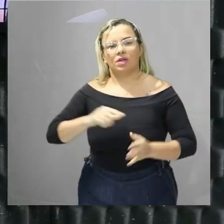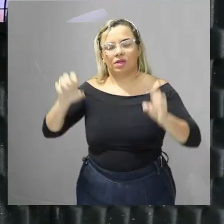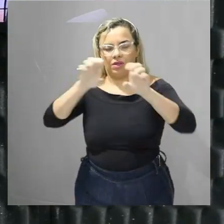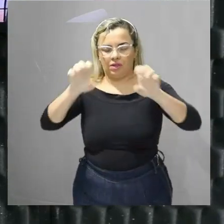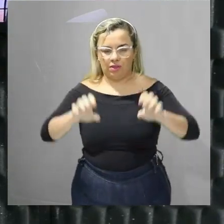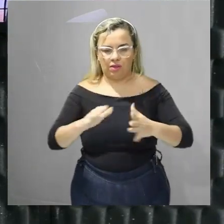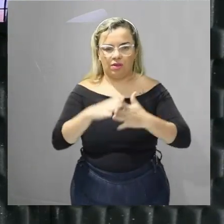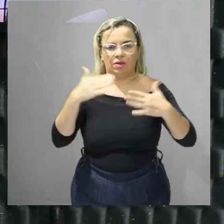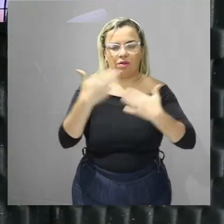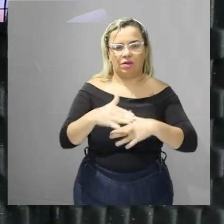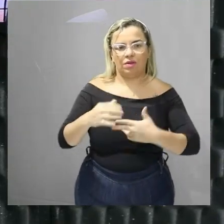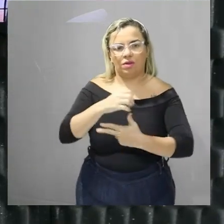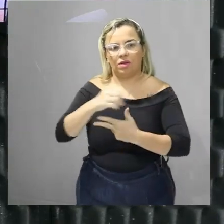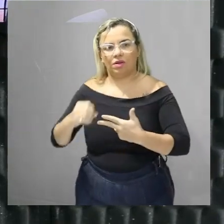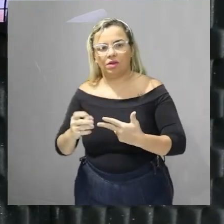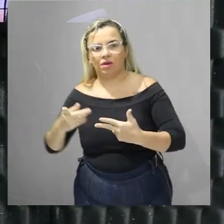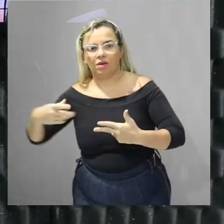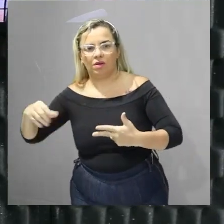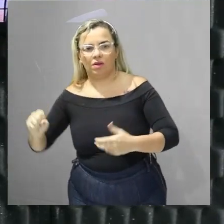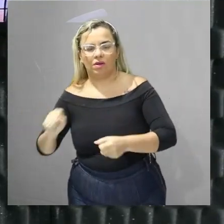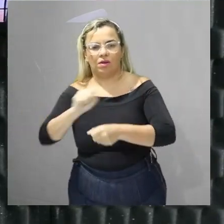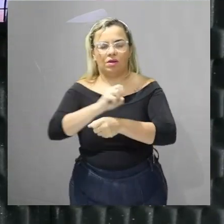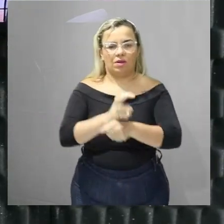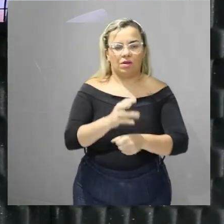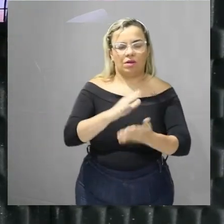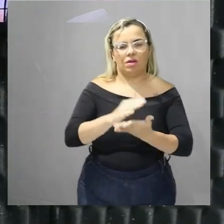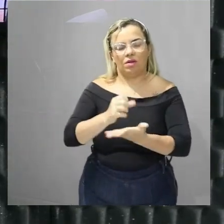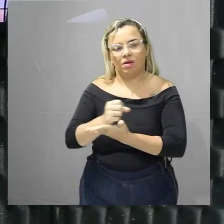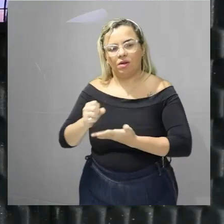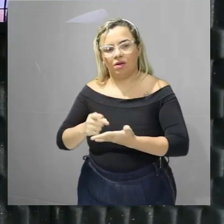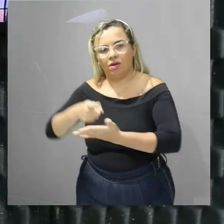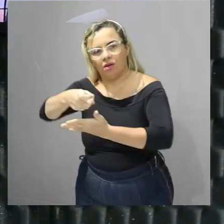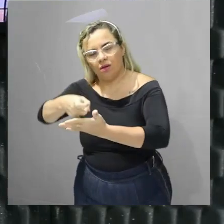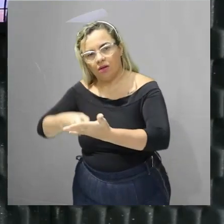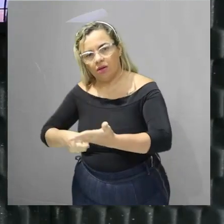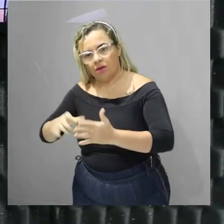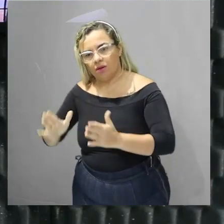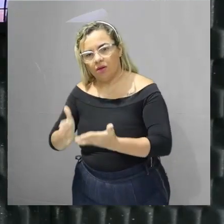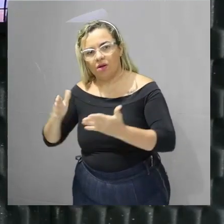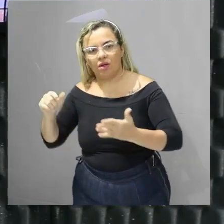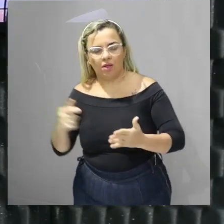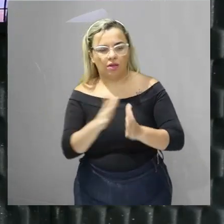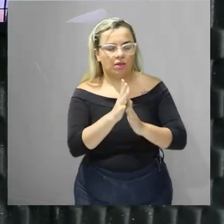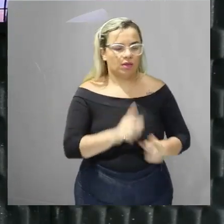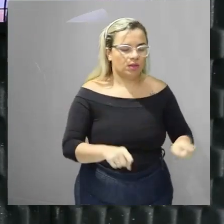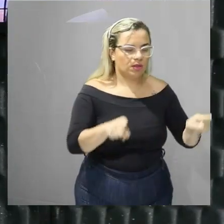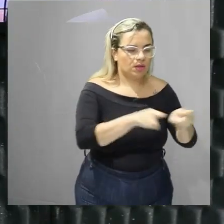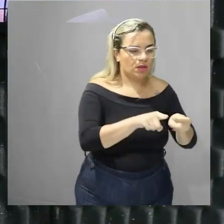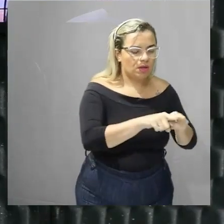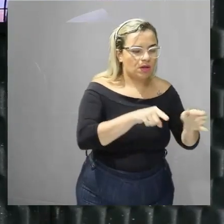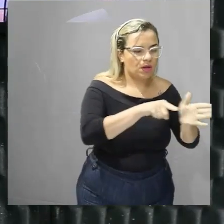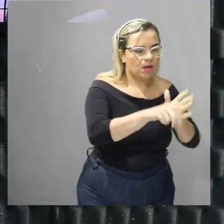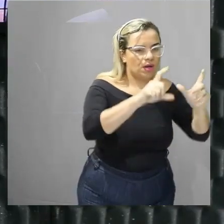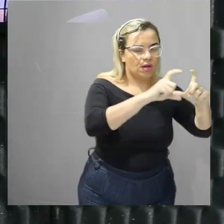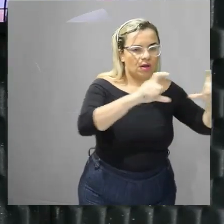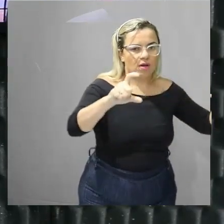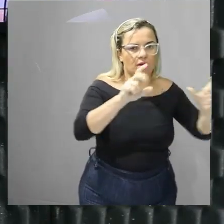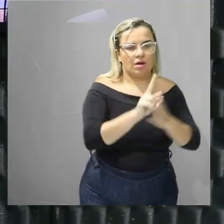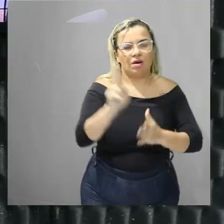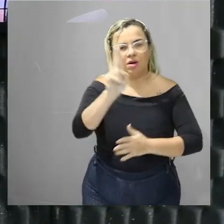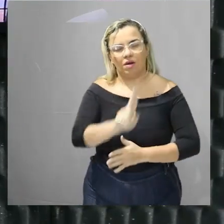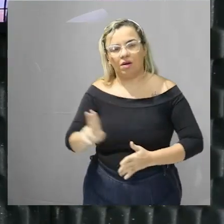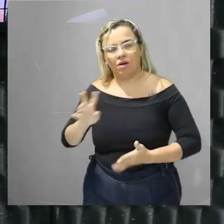de prova do Enem, do PAS, que é baseado em um texto motivador e a pergunta comando, né? E muitos professores utilizam o que?